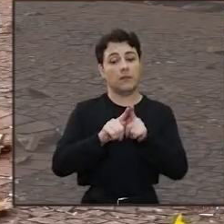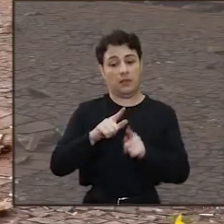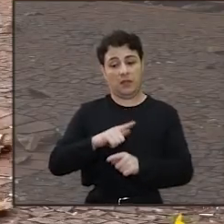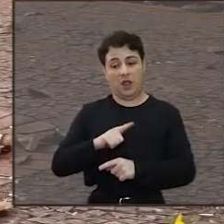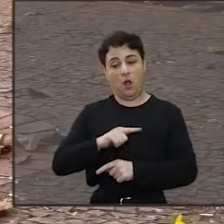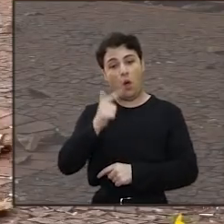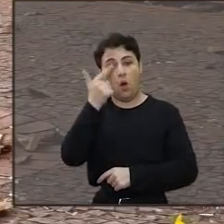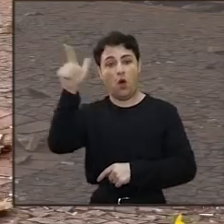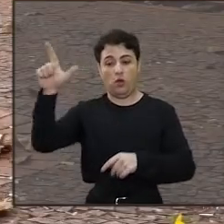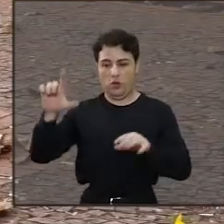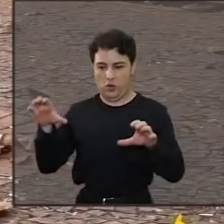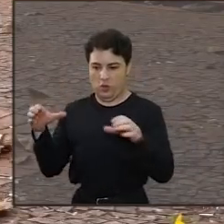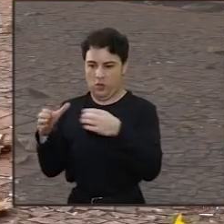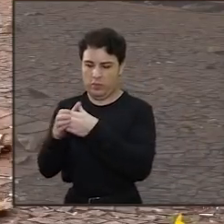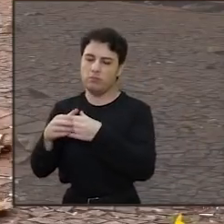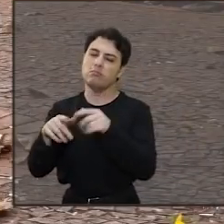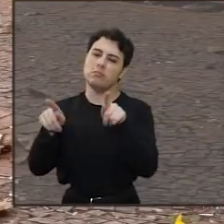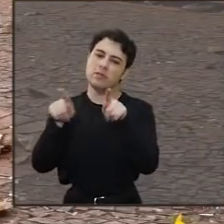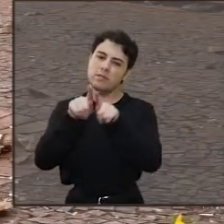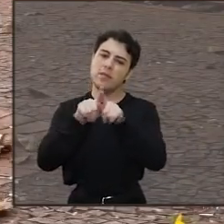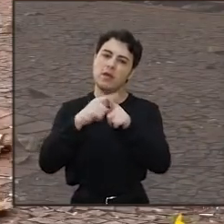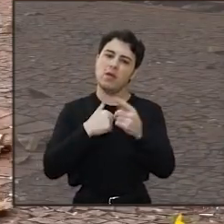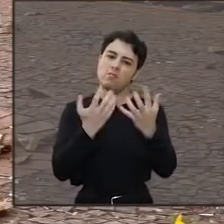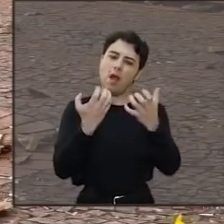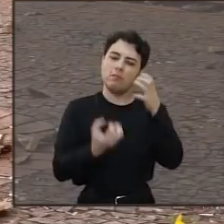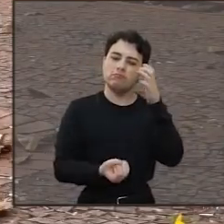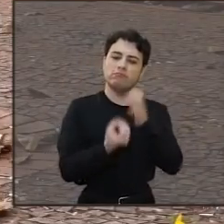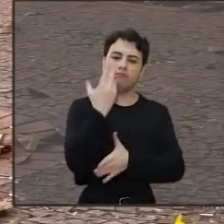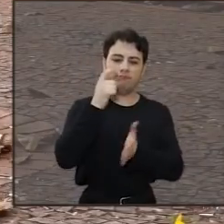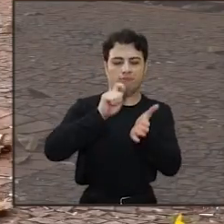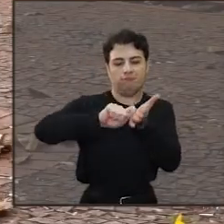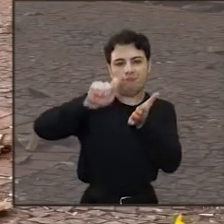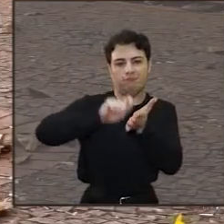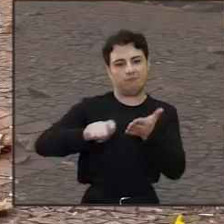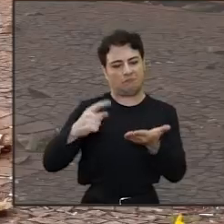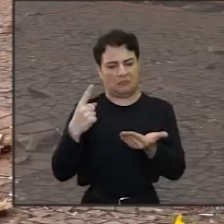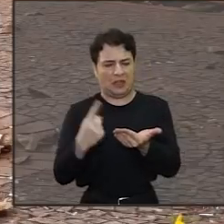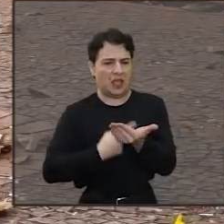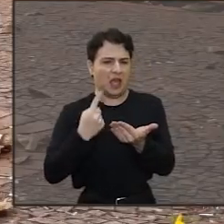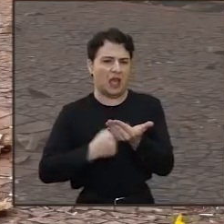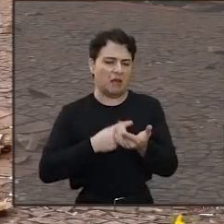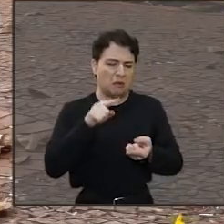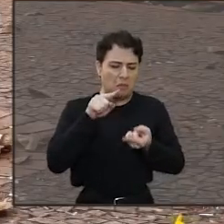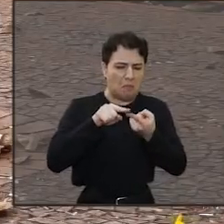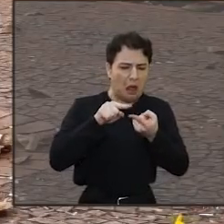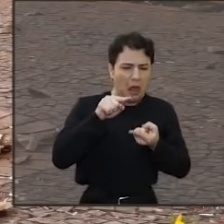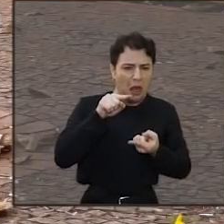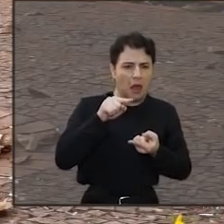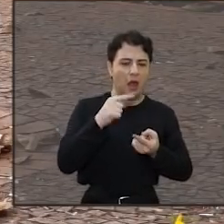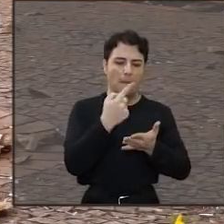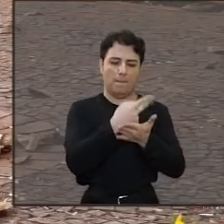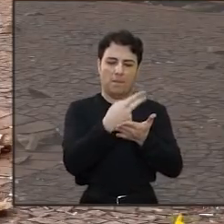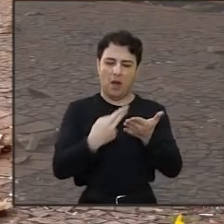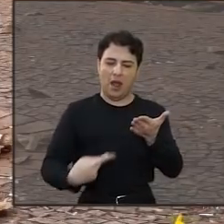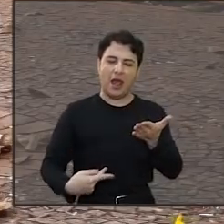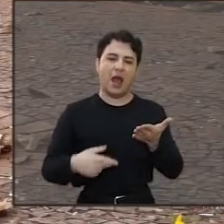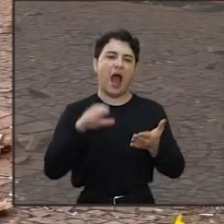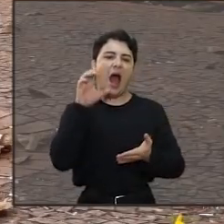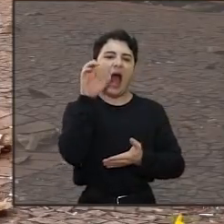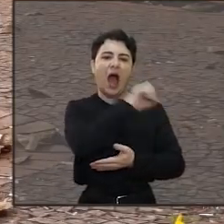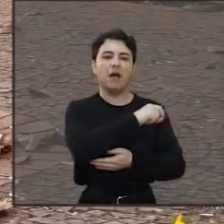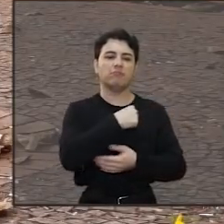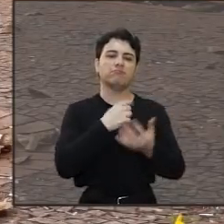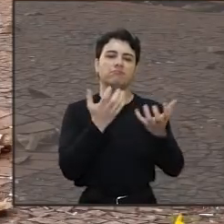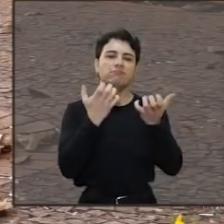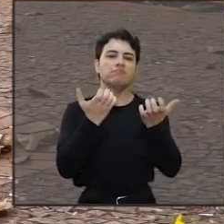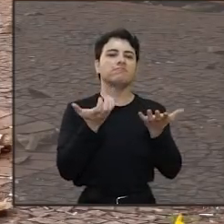certeza. Assim como eu já tive com a No Hands, o CD próprio, eu quero criar alguma coisa escrita. Então, quem sabe um livro aí bem pequeno, com os poemas